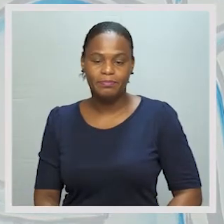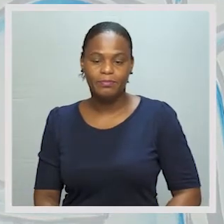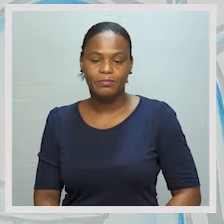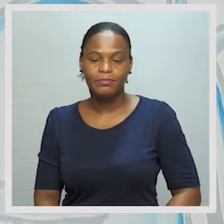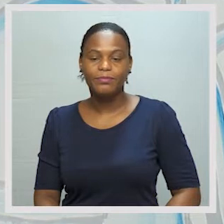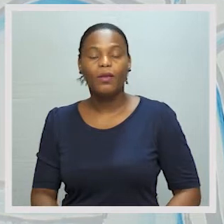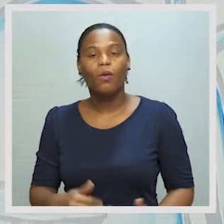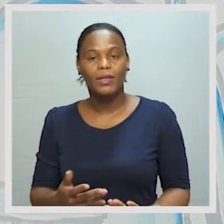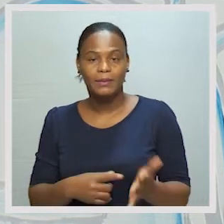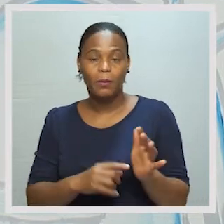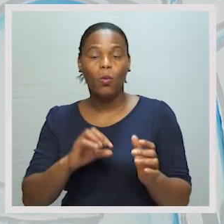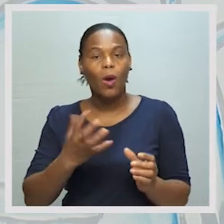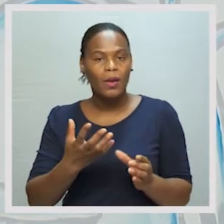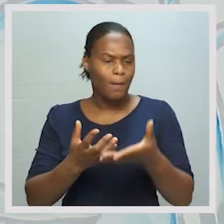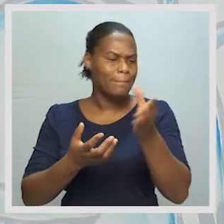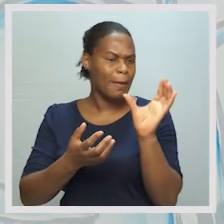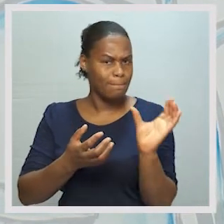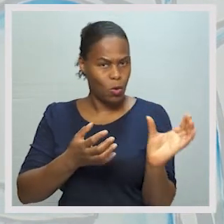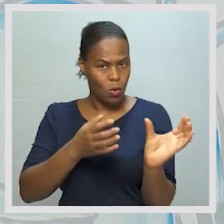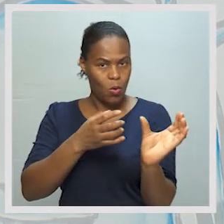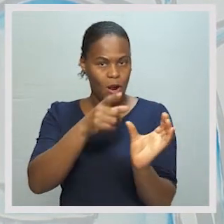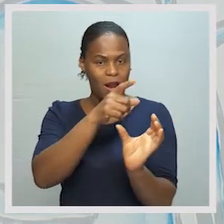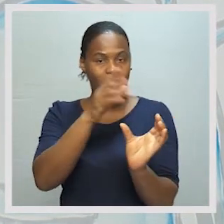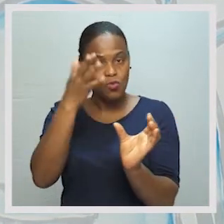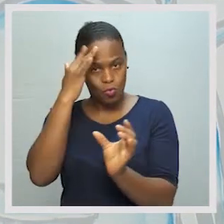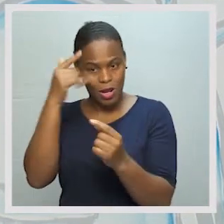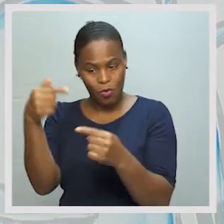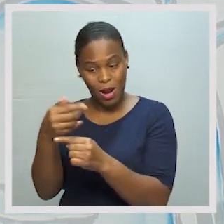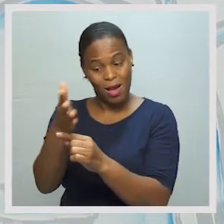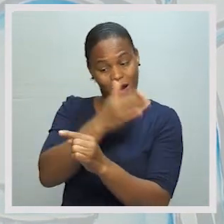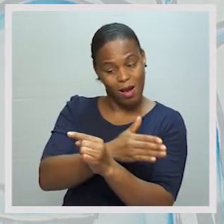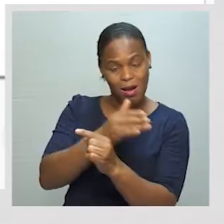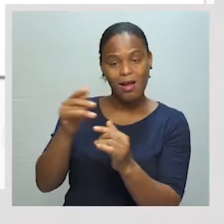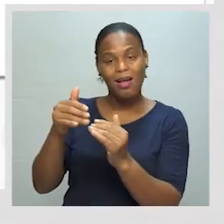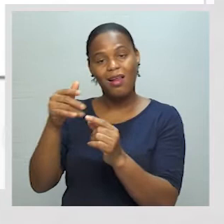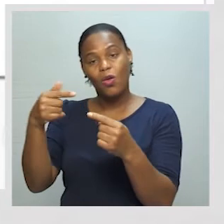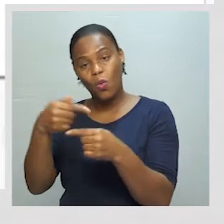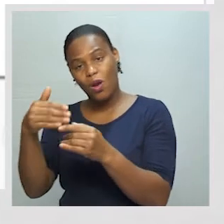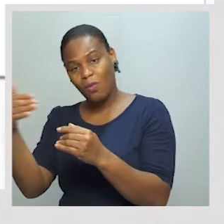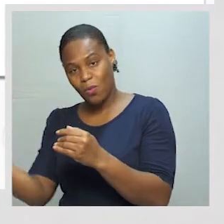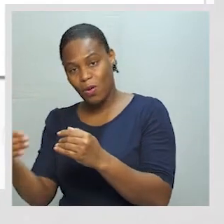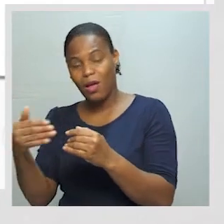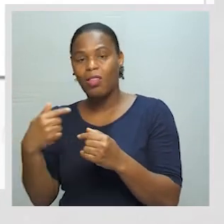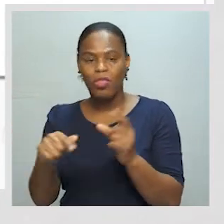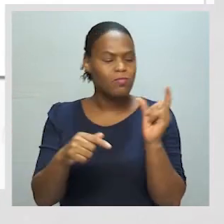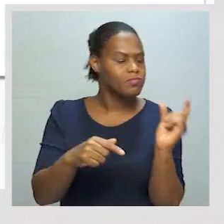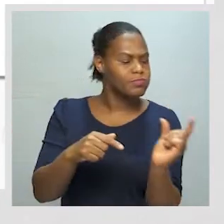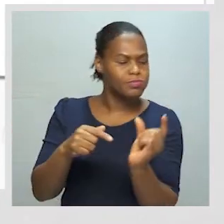Então, quando num membro existem termos semelhantes, nós